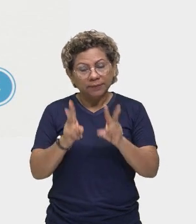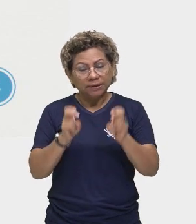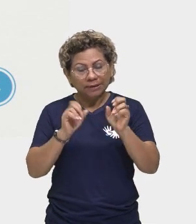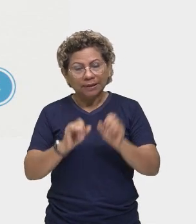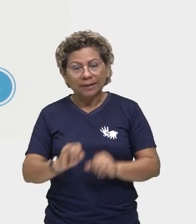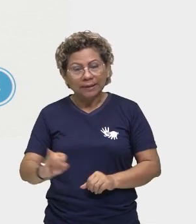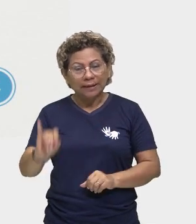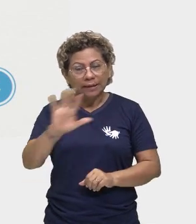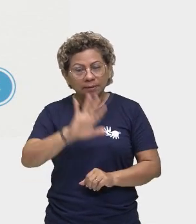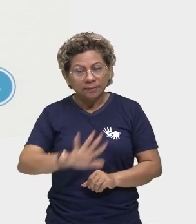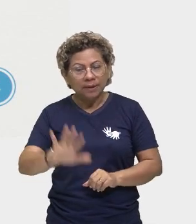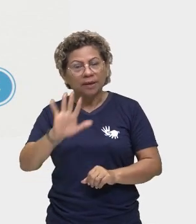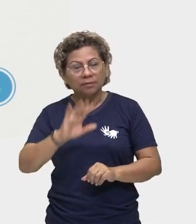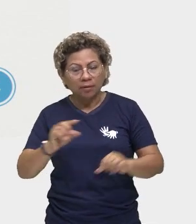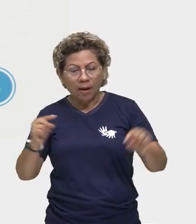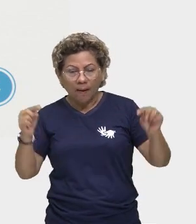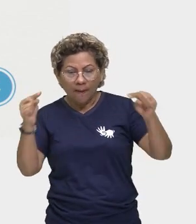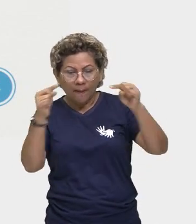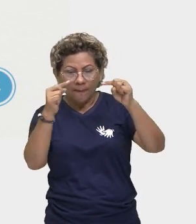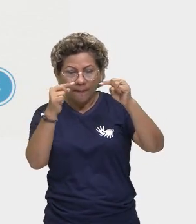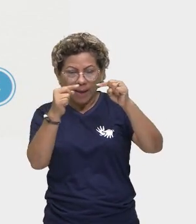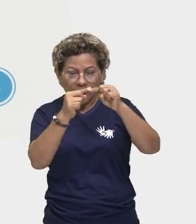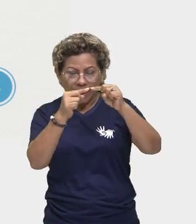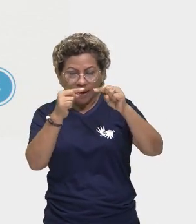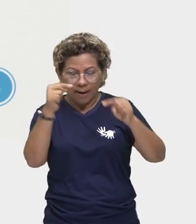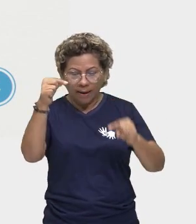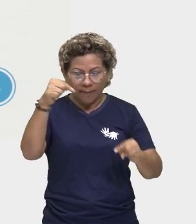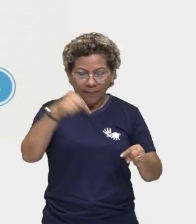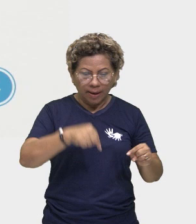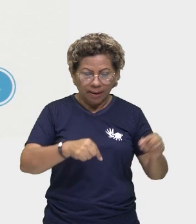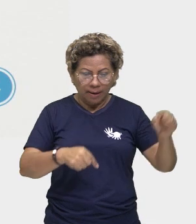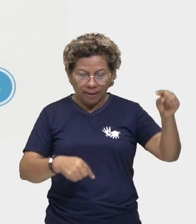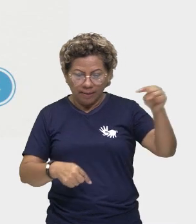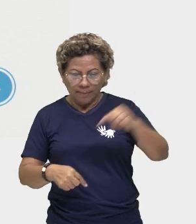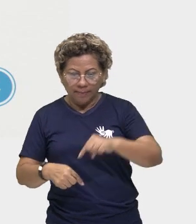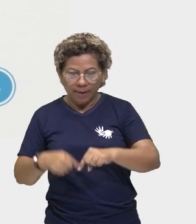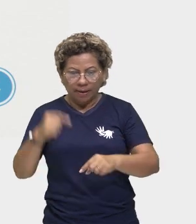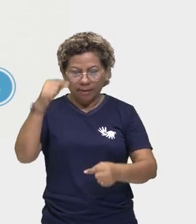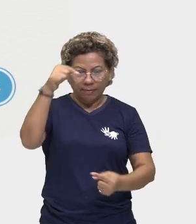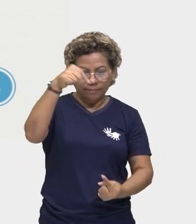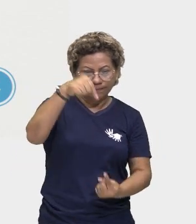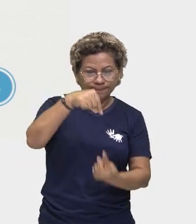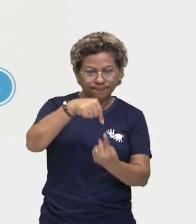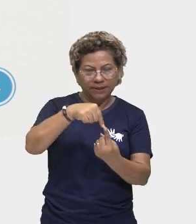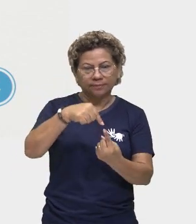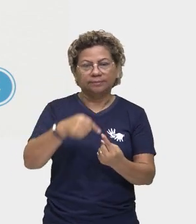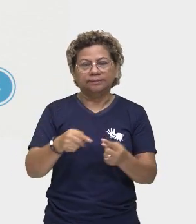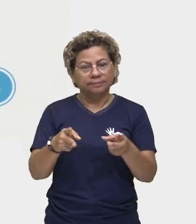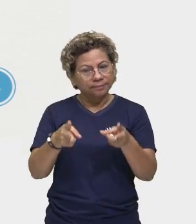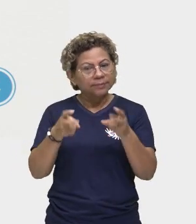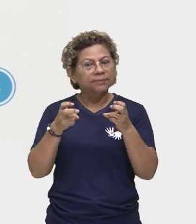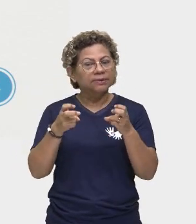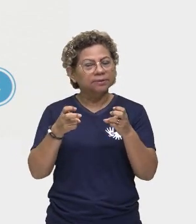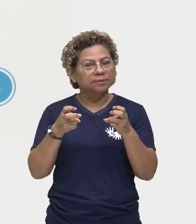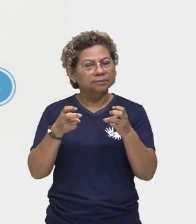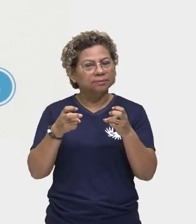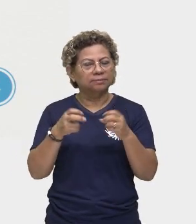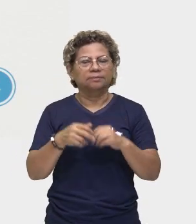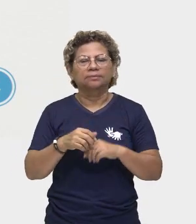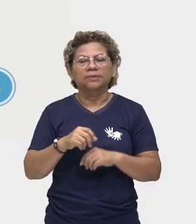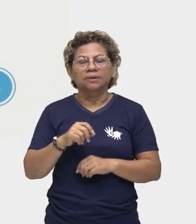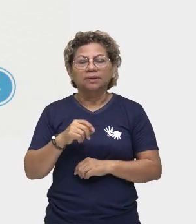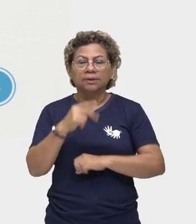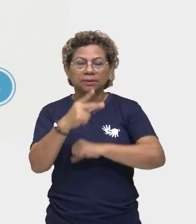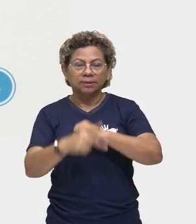Então são esses elementos aqui, né, de um polígono aqui. Mais tarde nós vamos trabalhá-los